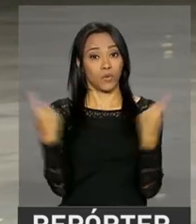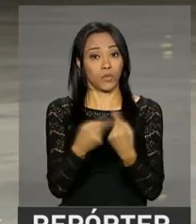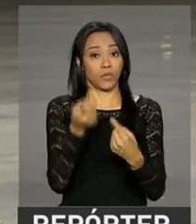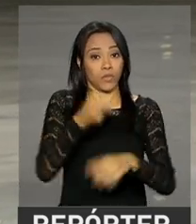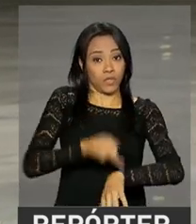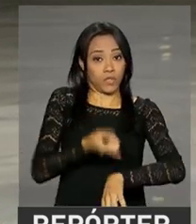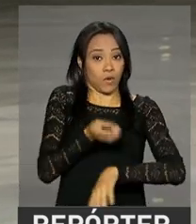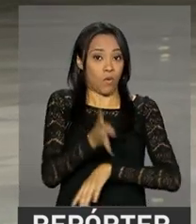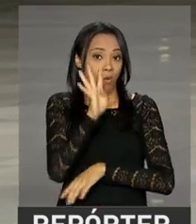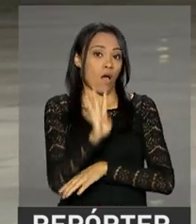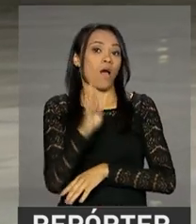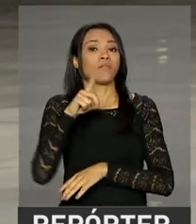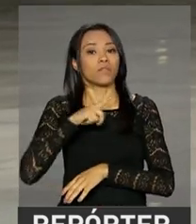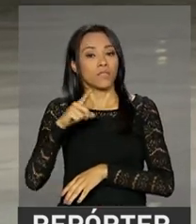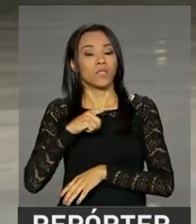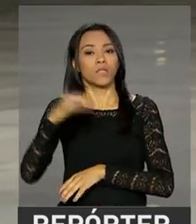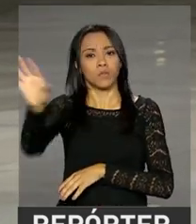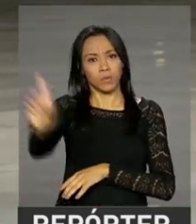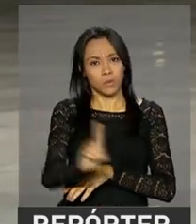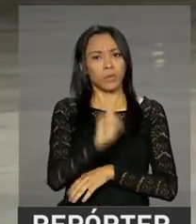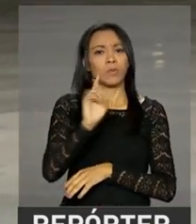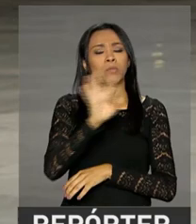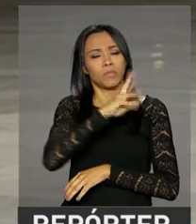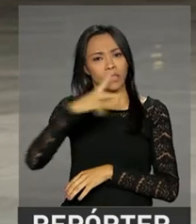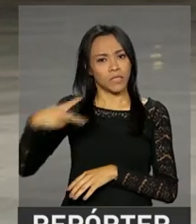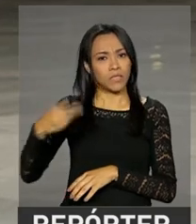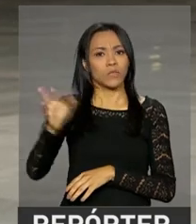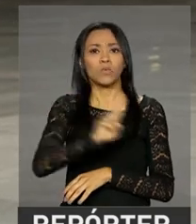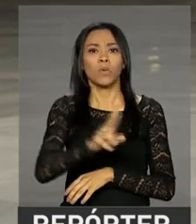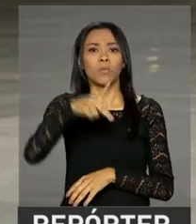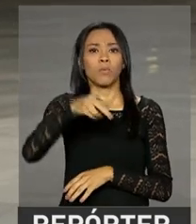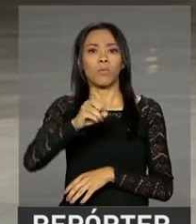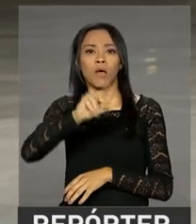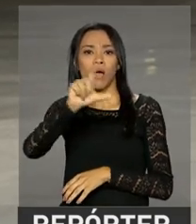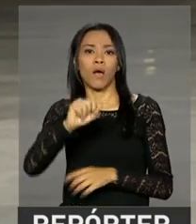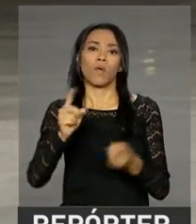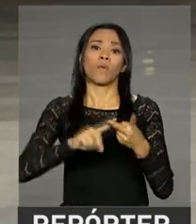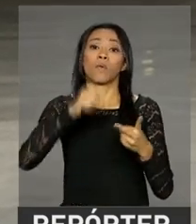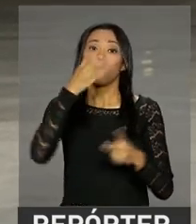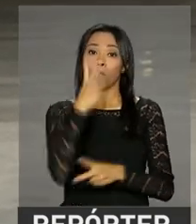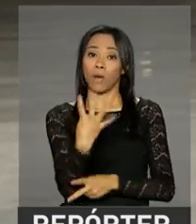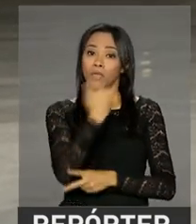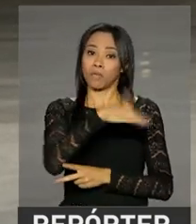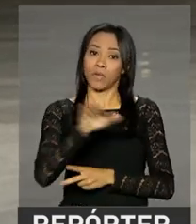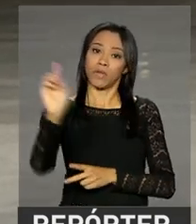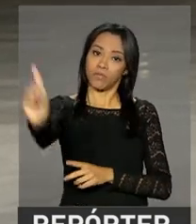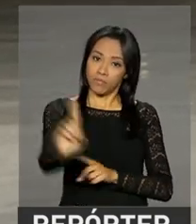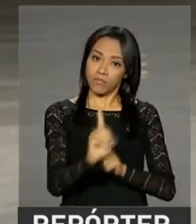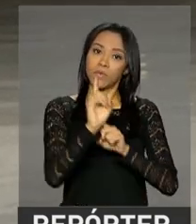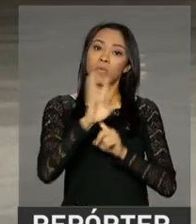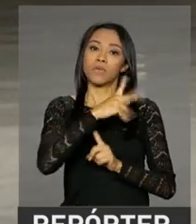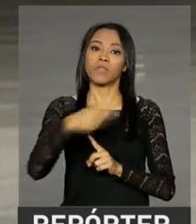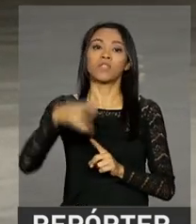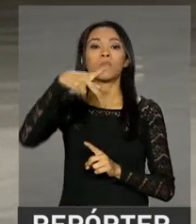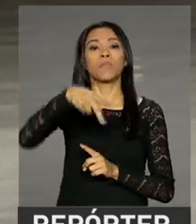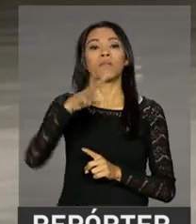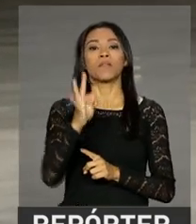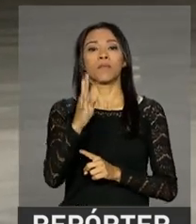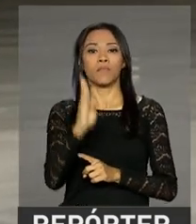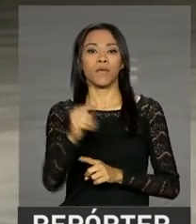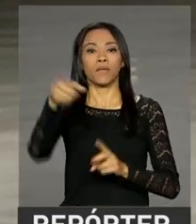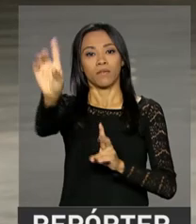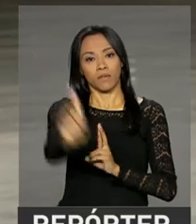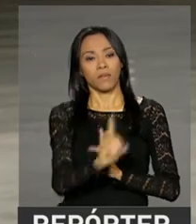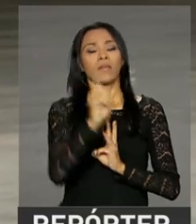horas ele recebe o Presidente da Confederação Nacional dos Municípios Paulo Zil kosc e às 4:30 o presidente presidente do PTB Roberto Jeferson e a